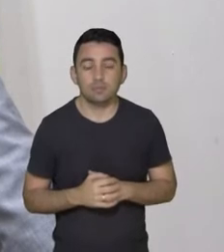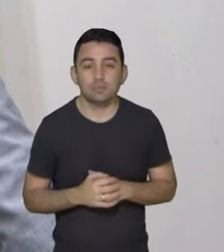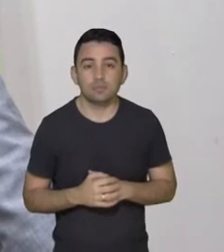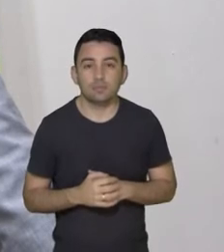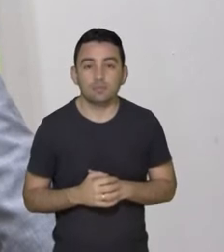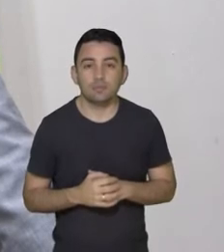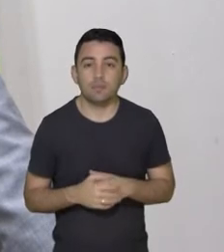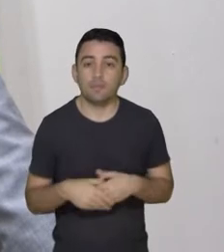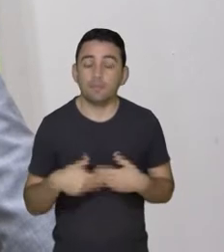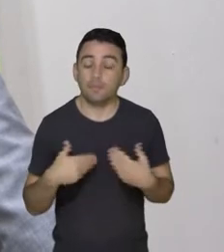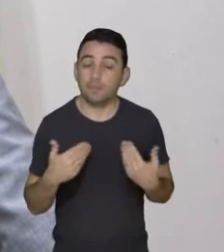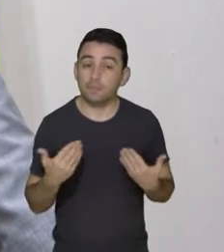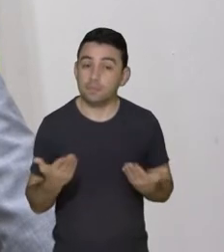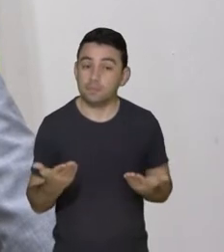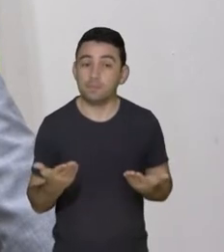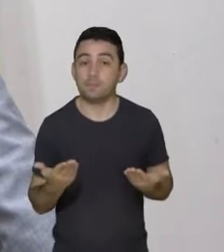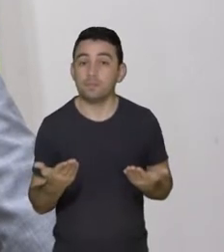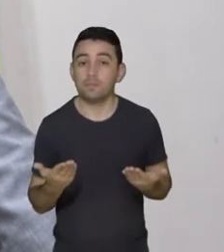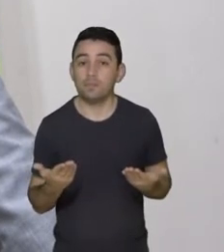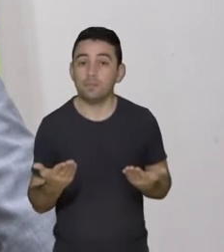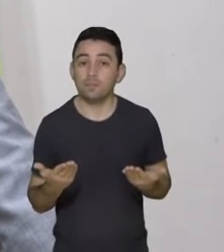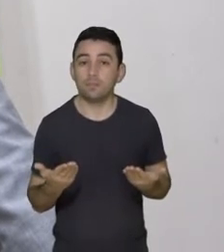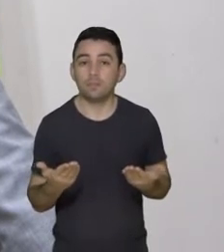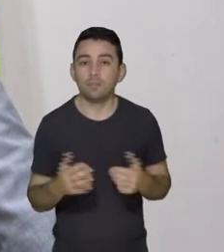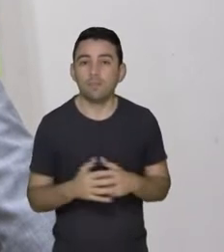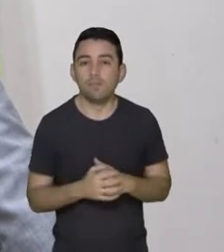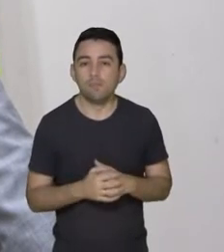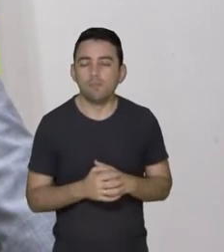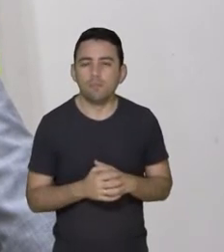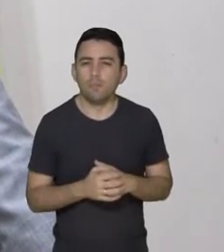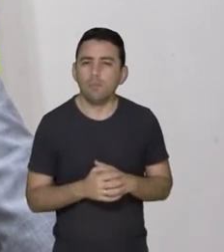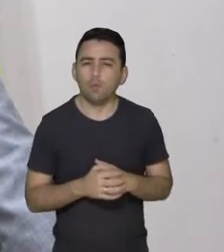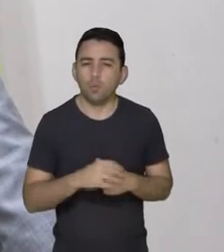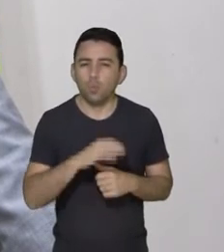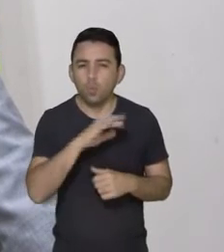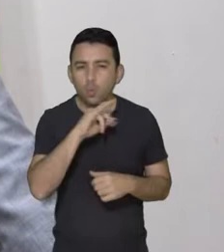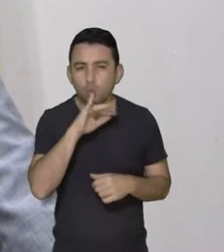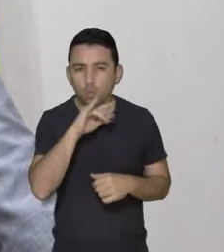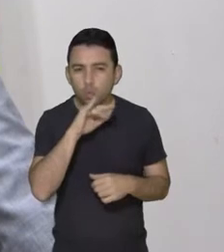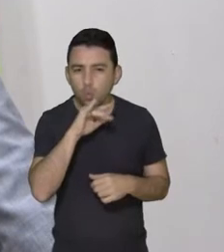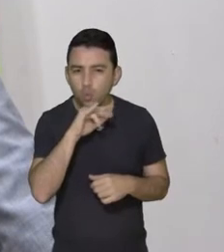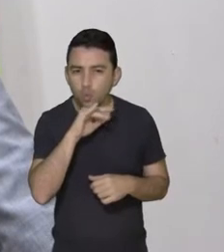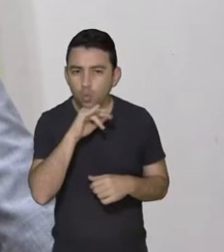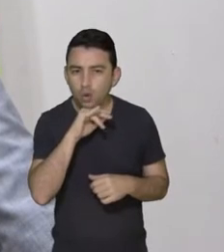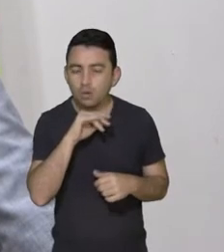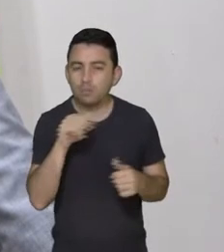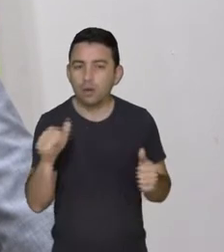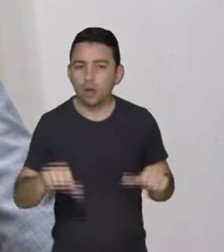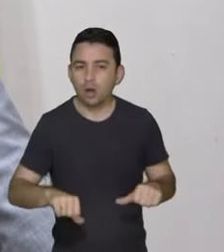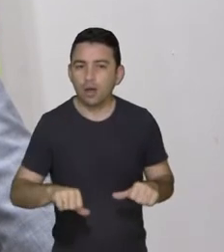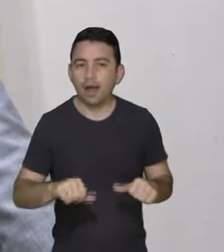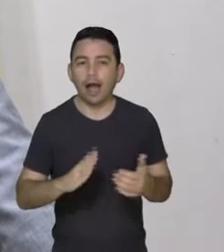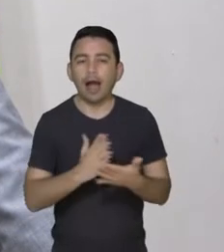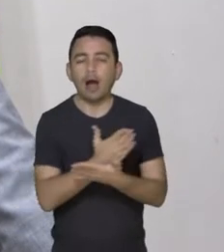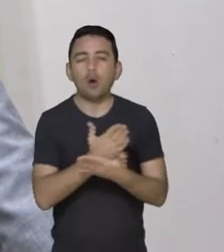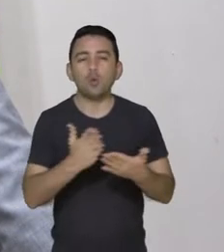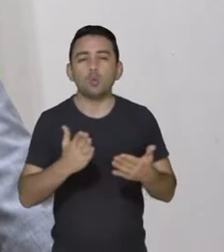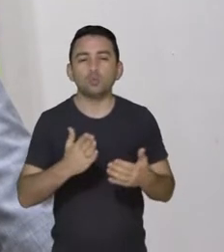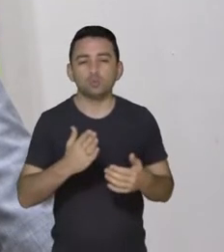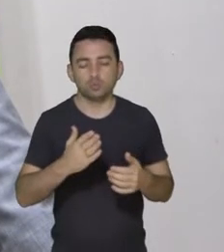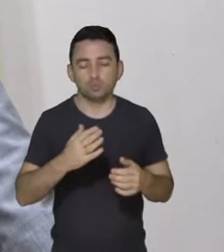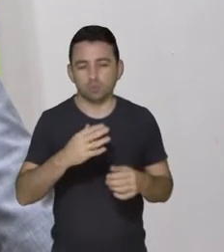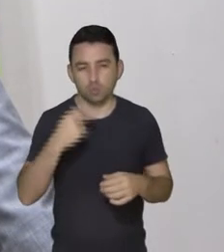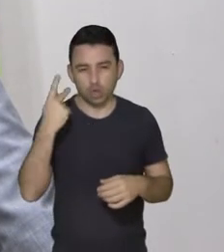Mas mesmo não tão ruim quanto opinião também dos gurus políticos do